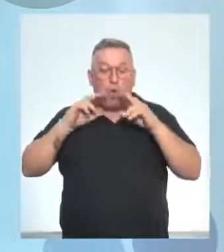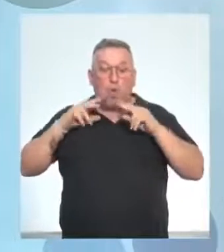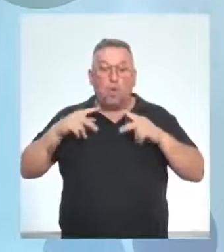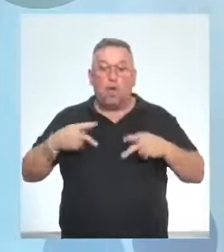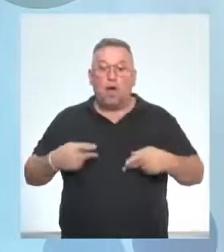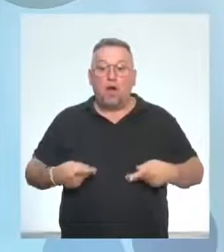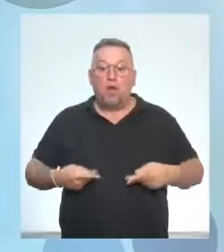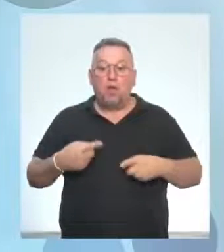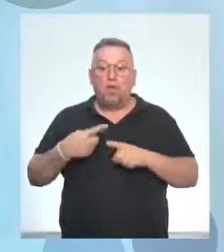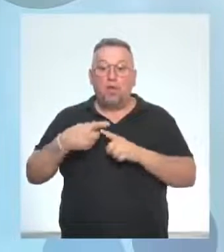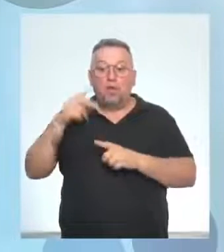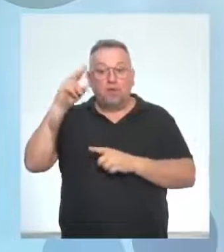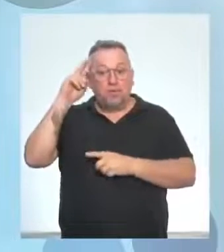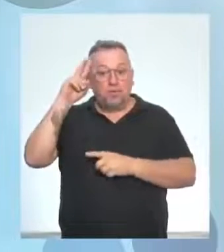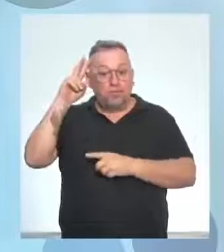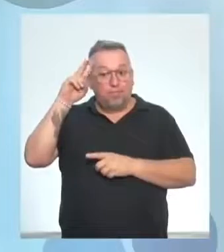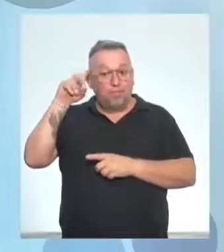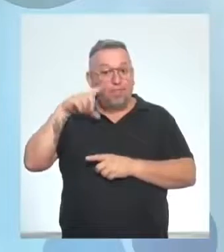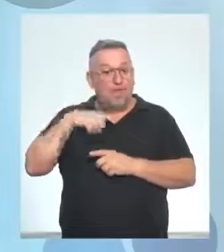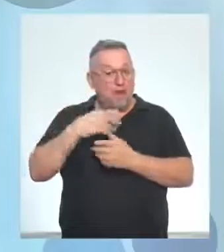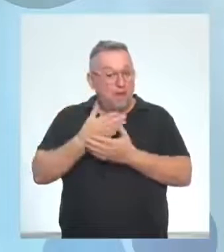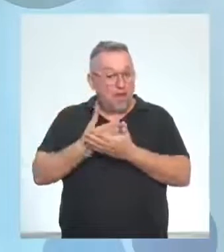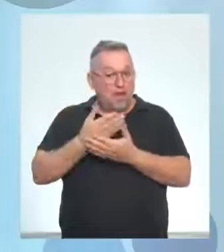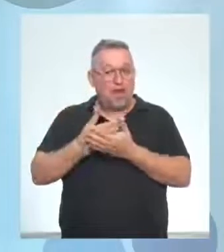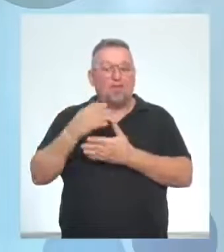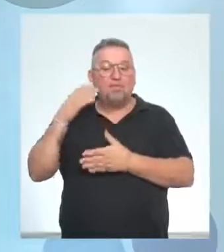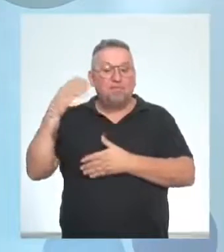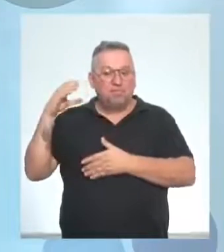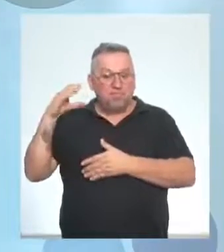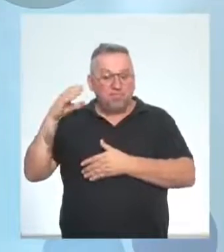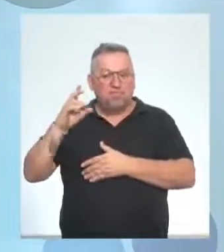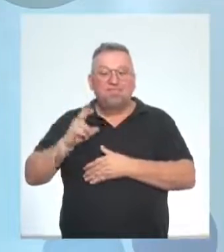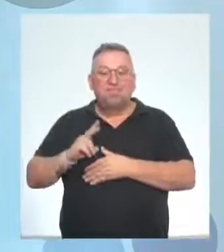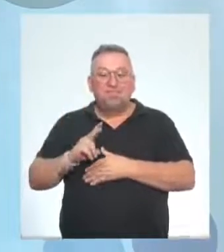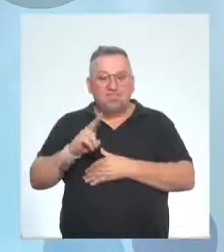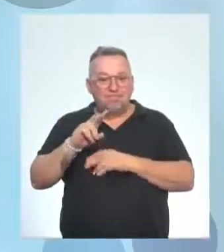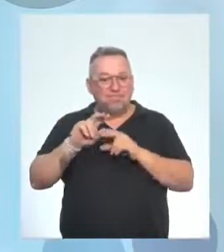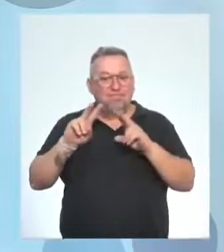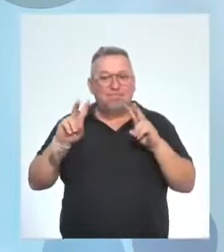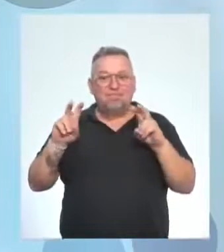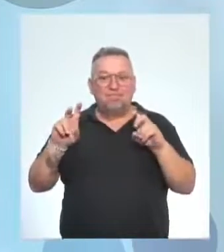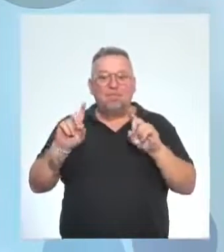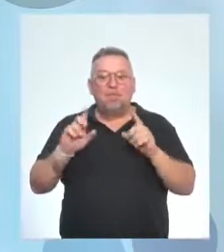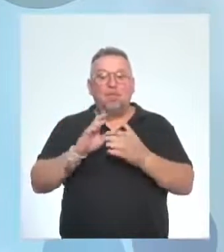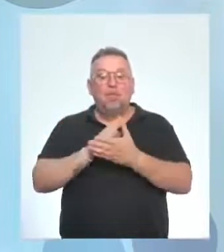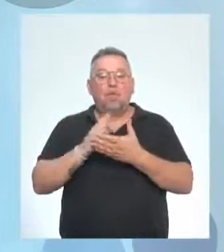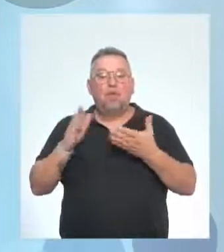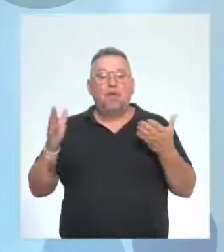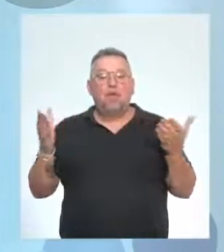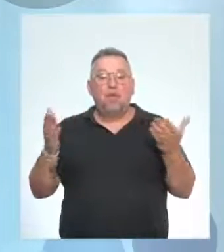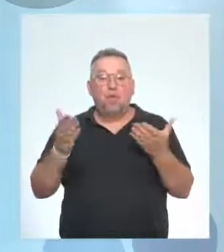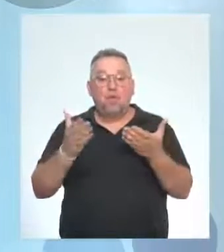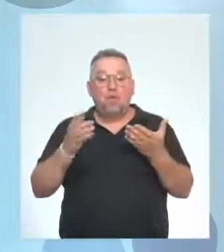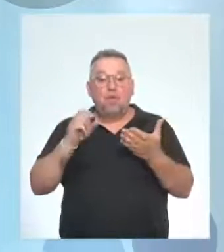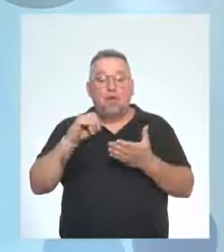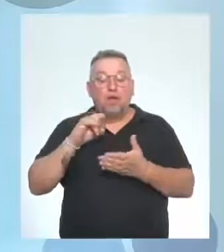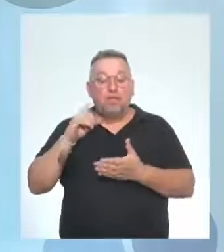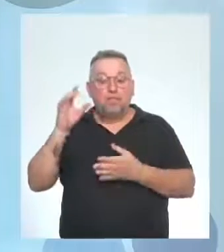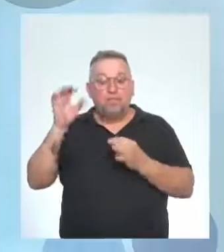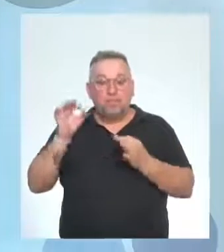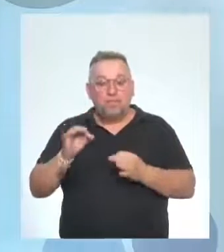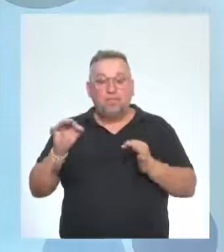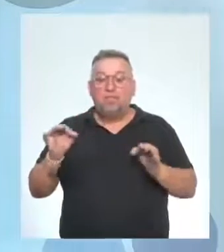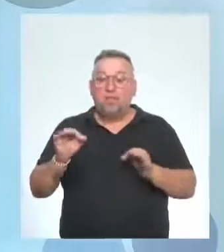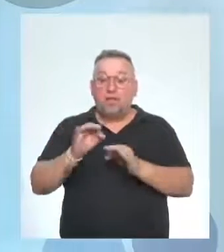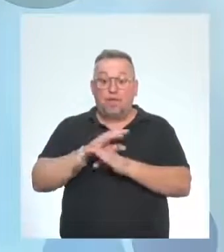Porque segunda-feira tem aula de ciências e a gente vai dar continuidade a esse tema. Então a gente começa hoje e, se tudo der certo, a gente